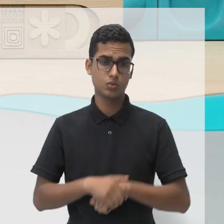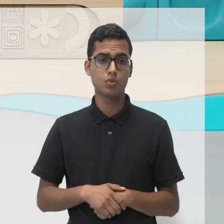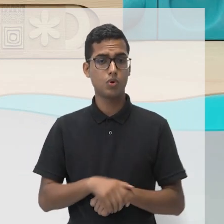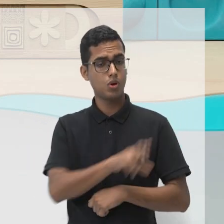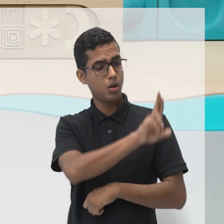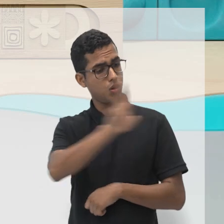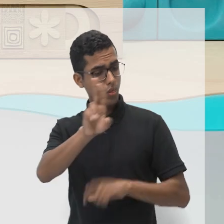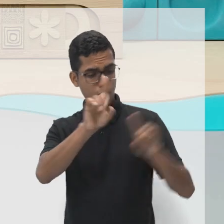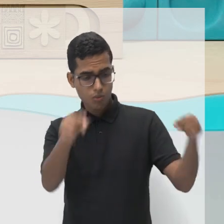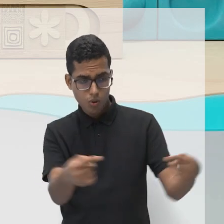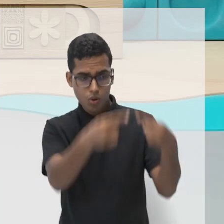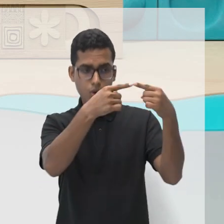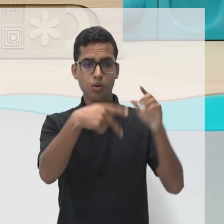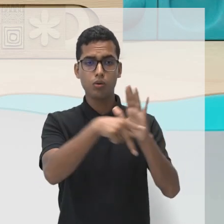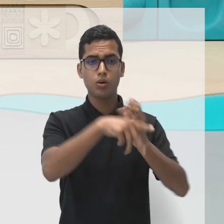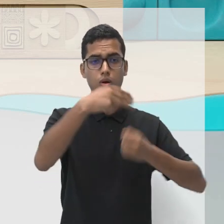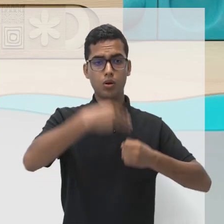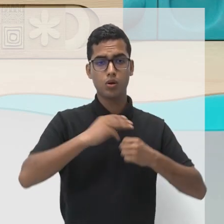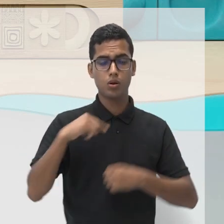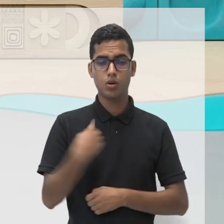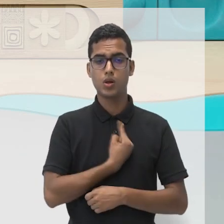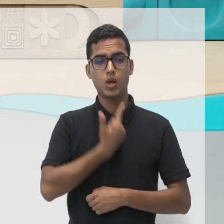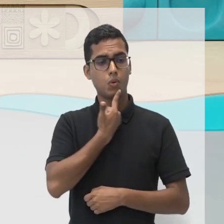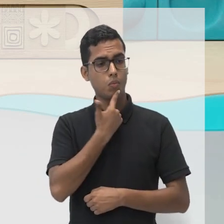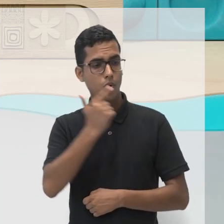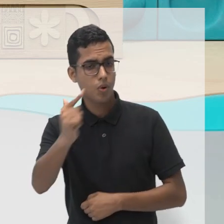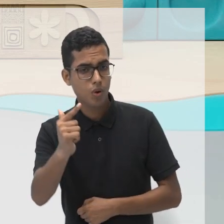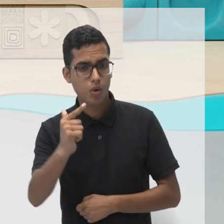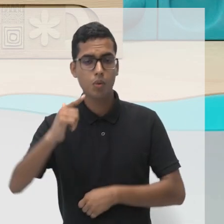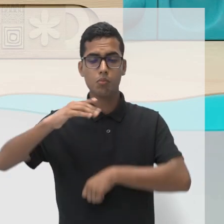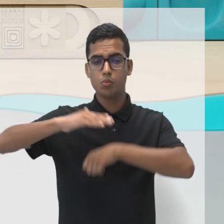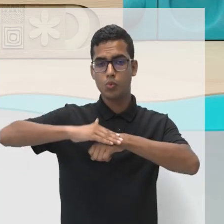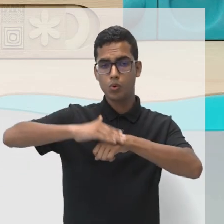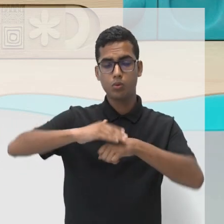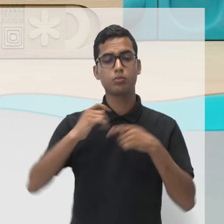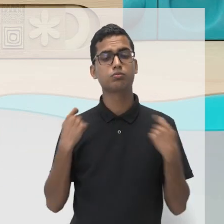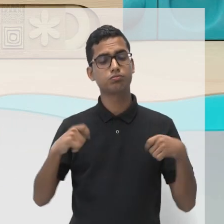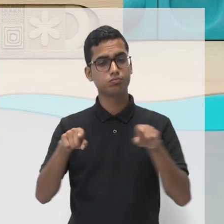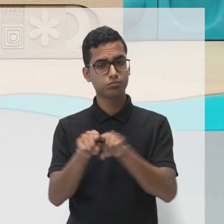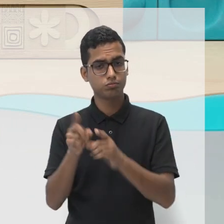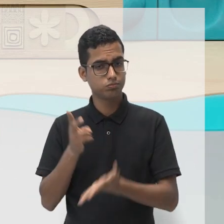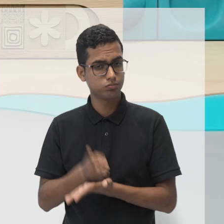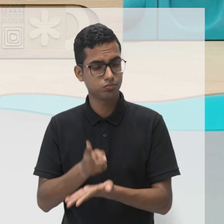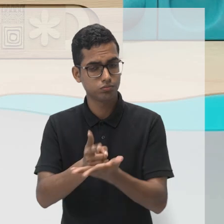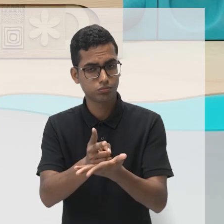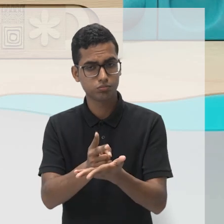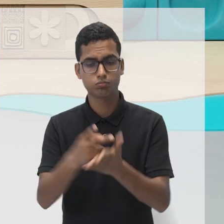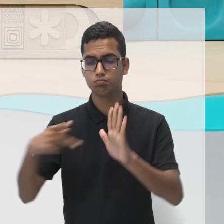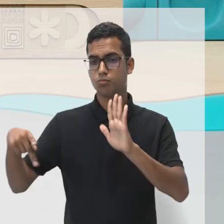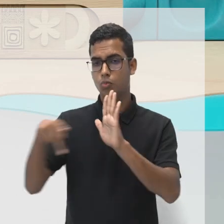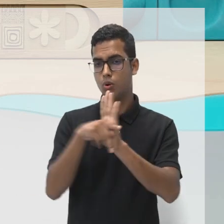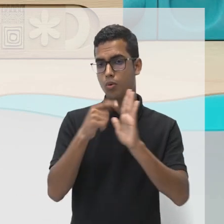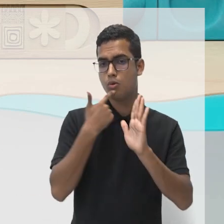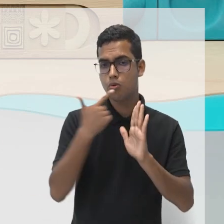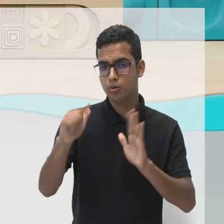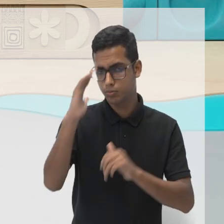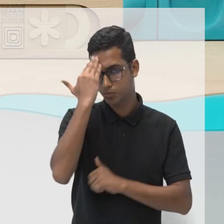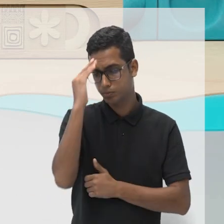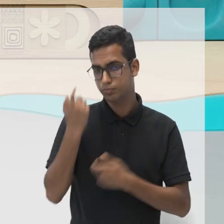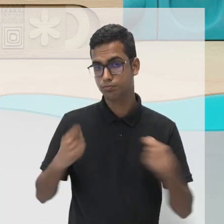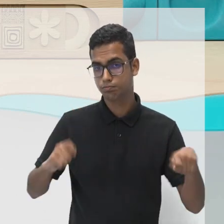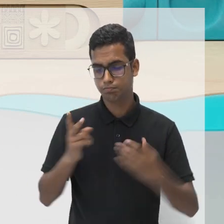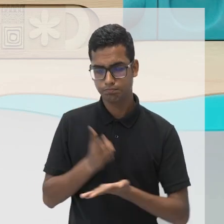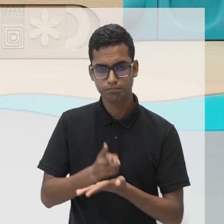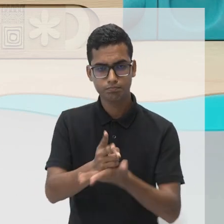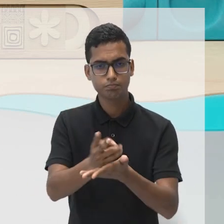É o nome tal qual ele é, porque é o nome da nossa língua, né? É o nome próprio da nossa língua, a gente tem que mantê-lo dessa forma, ok?